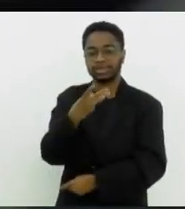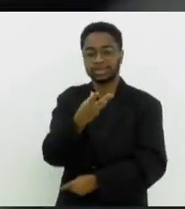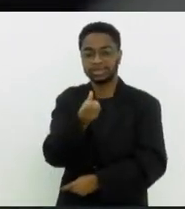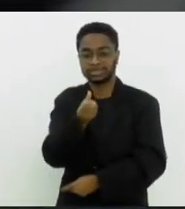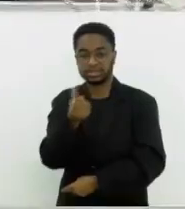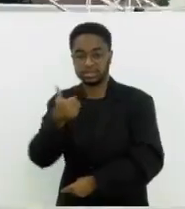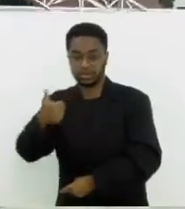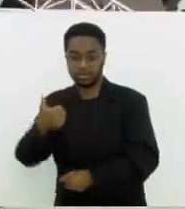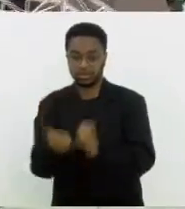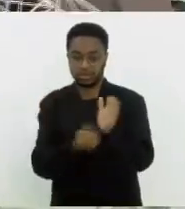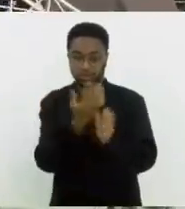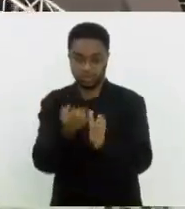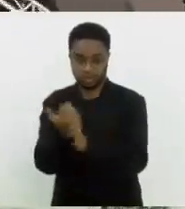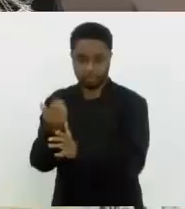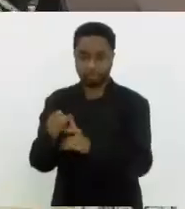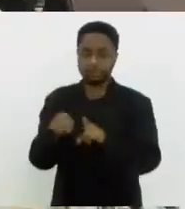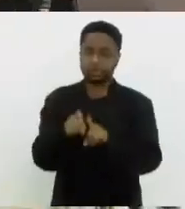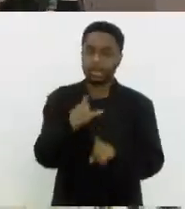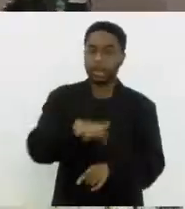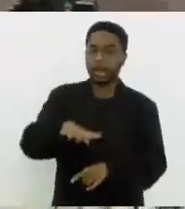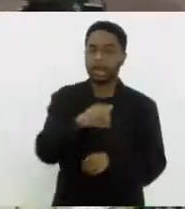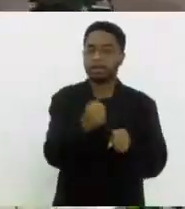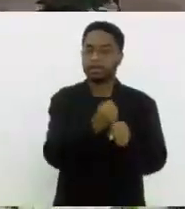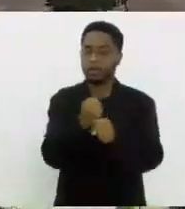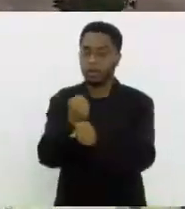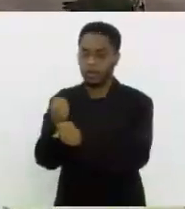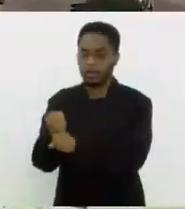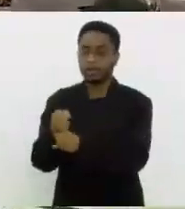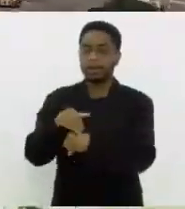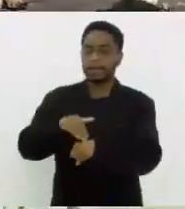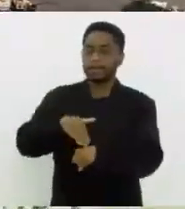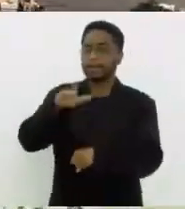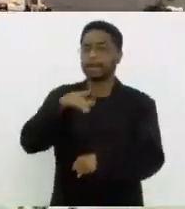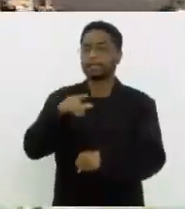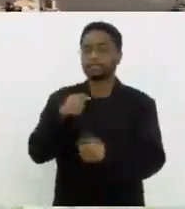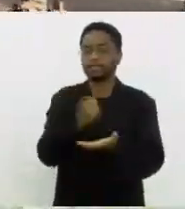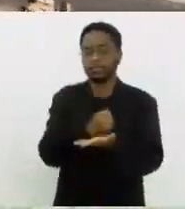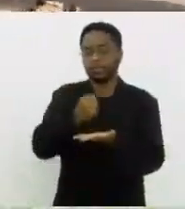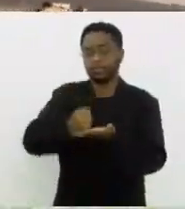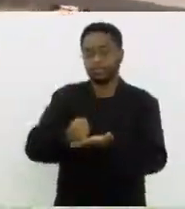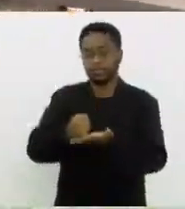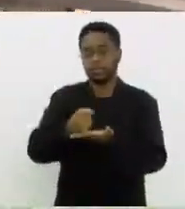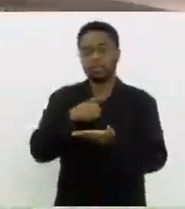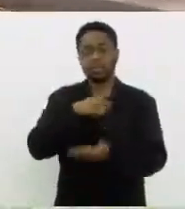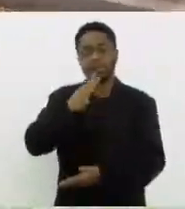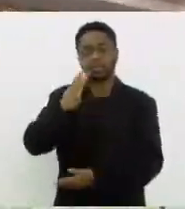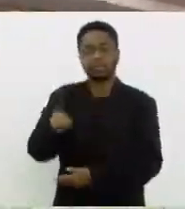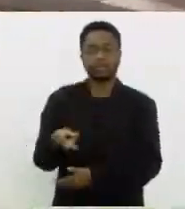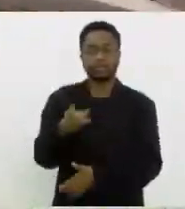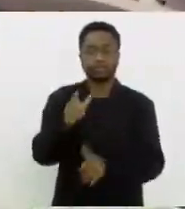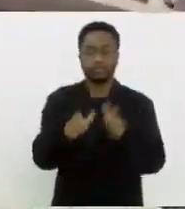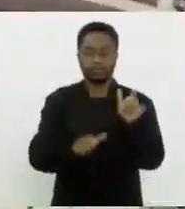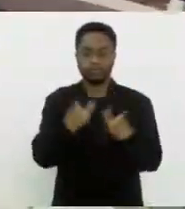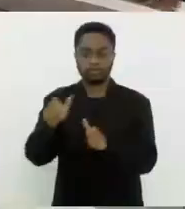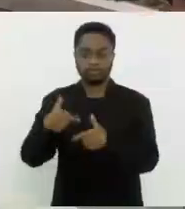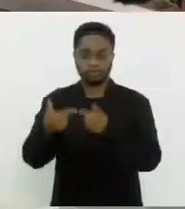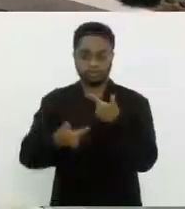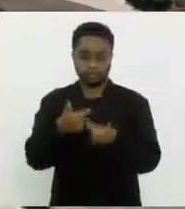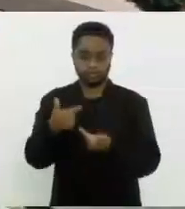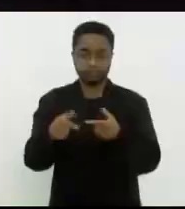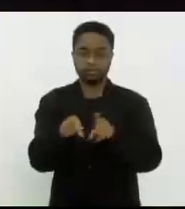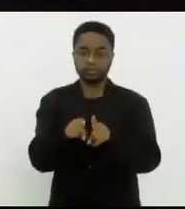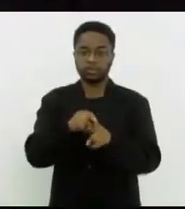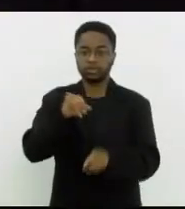foram criados. O segmento da construção civil foi quem mais empregou, contratando mais de 3 mil empregados. Jonatas